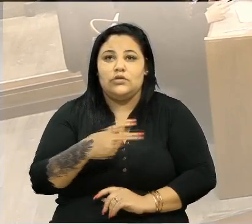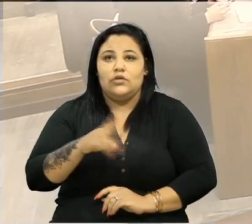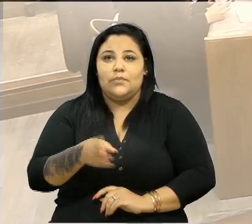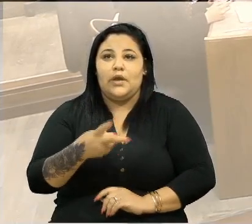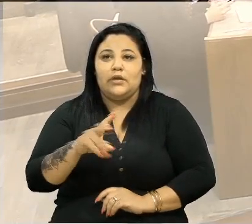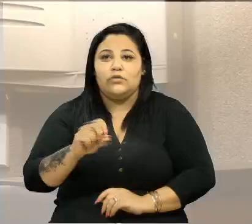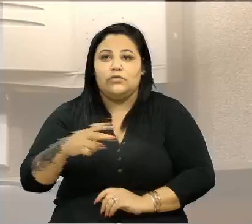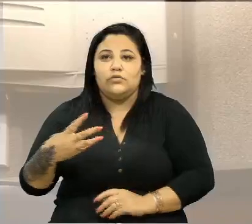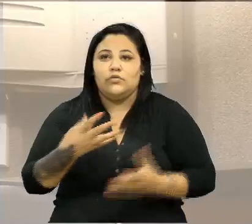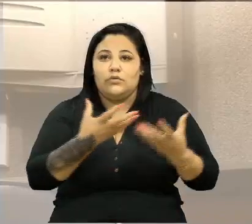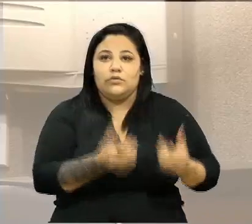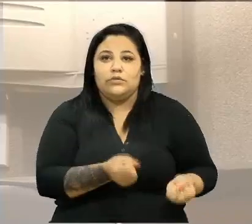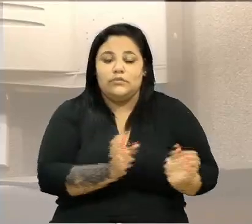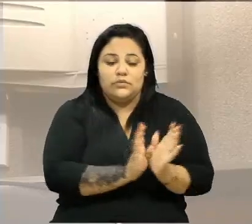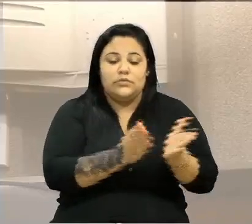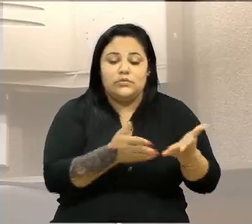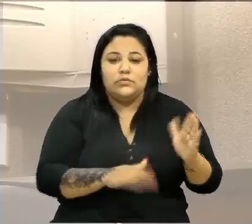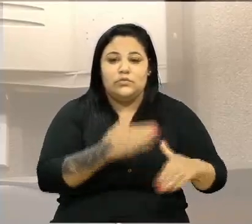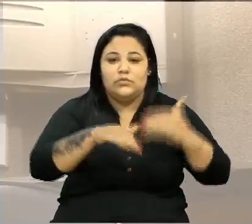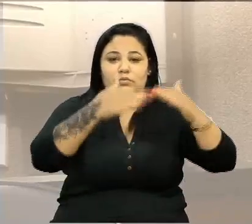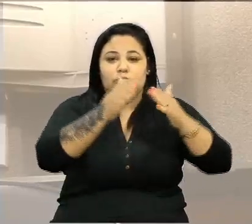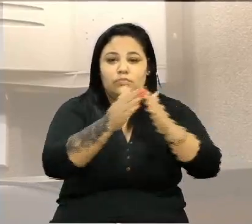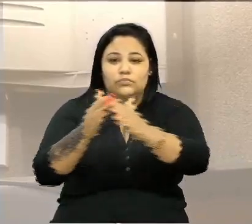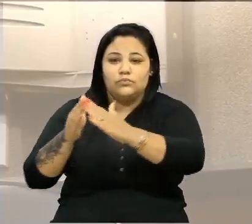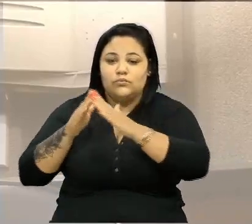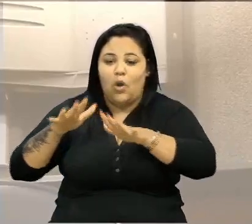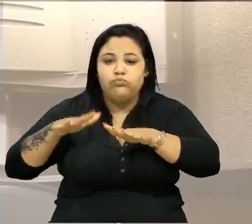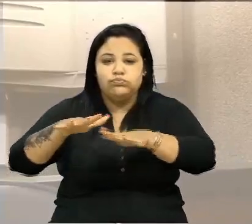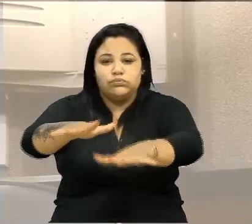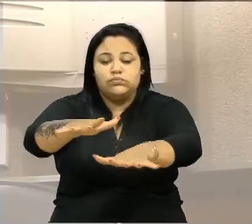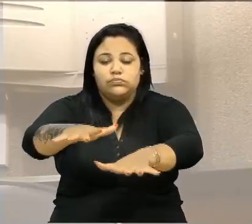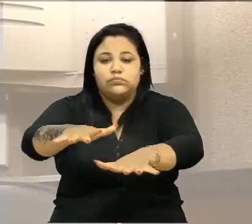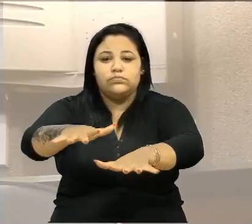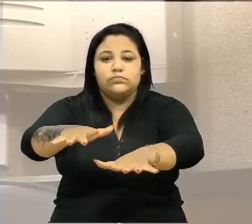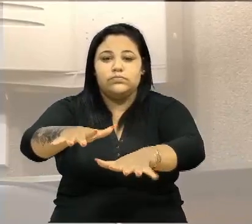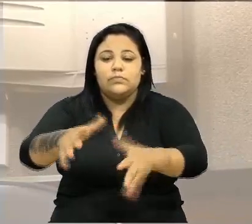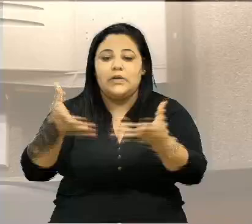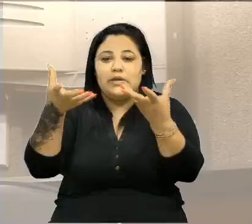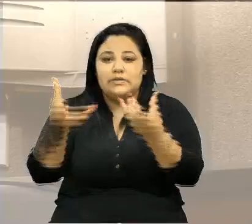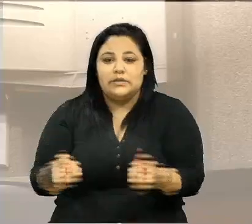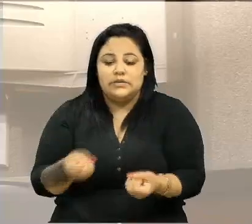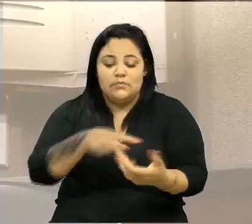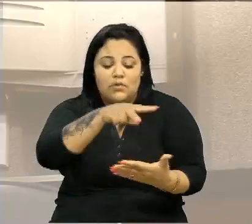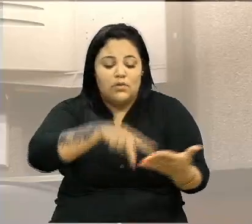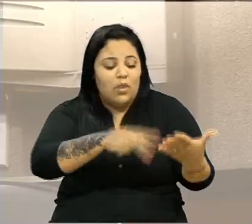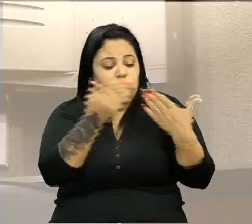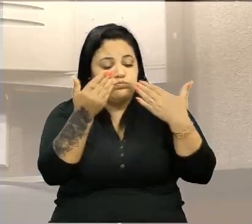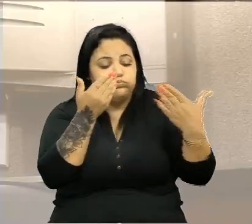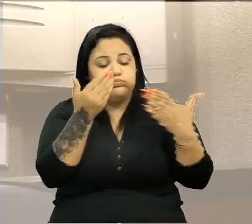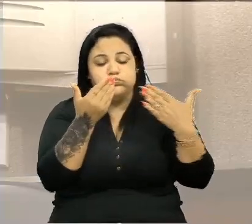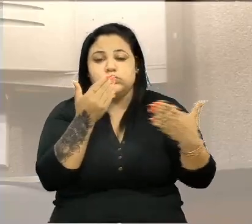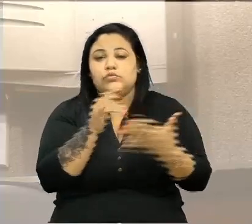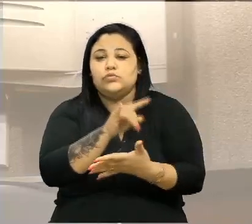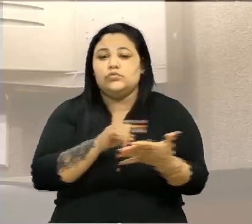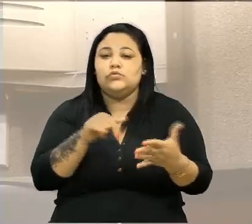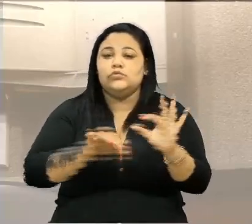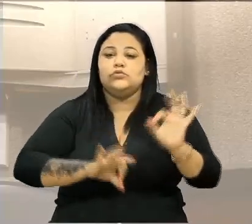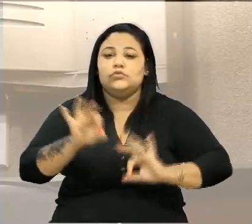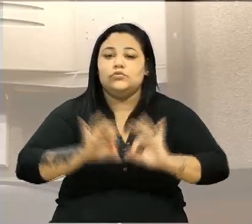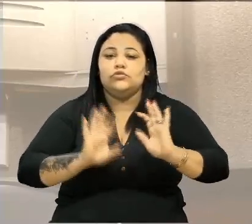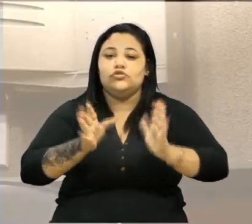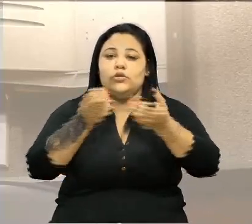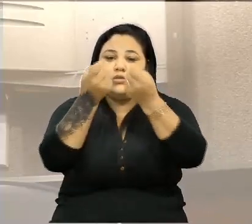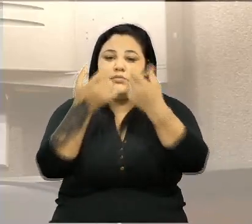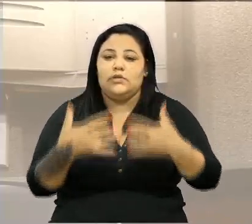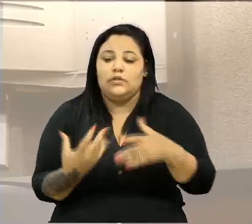182/2024. Recebe essa Comissão de Desenvolvimento Urbano, Transporte e Habitação para análise e parecer do projeto de lei